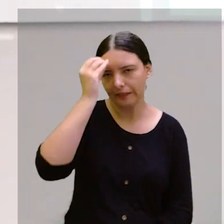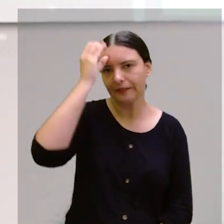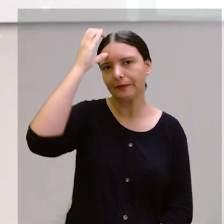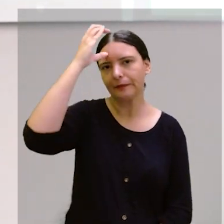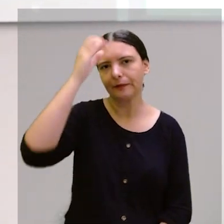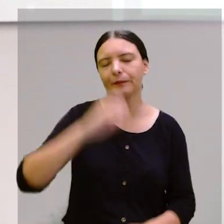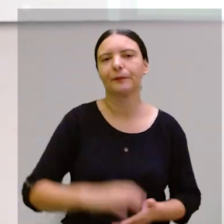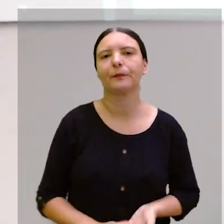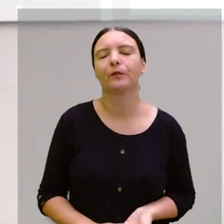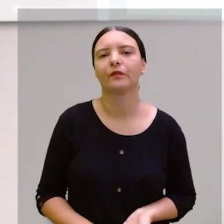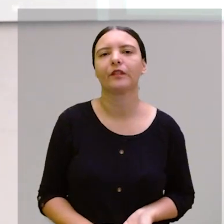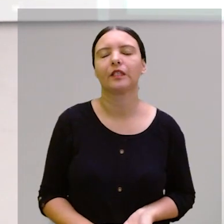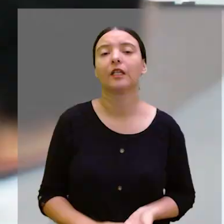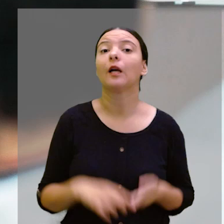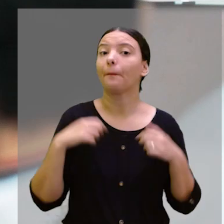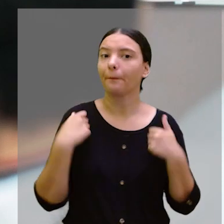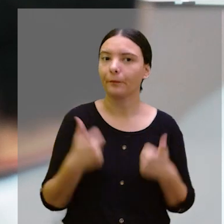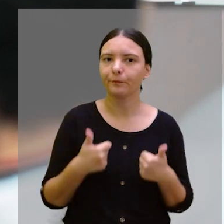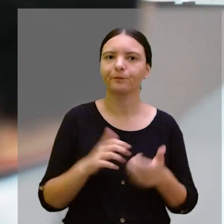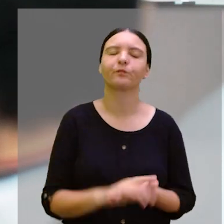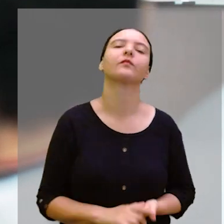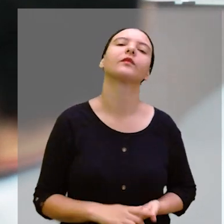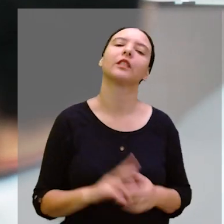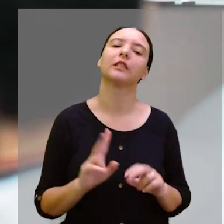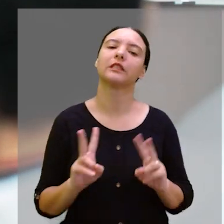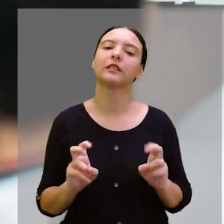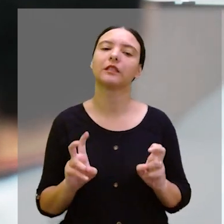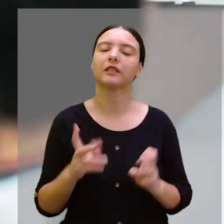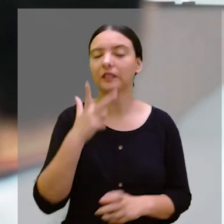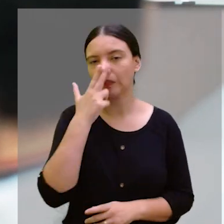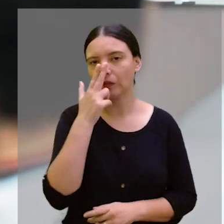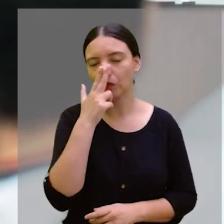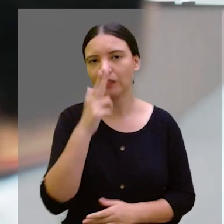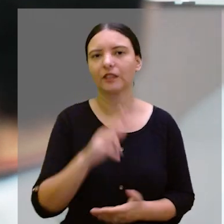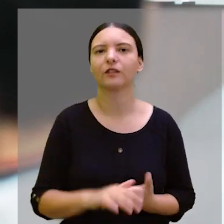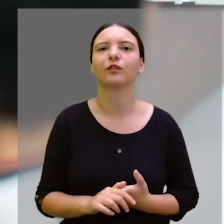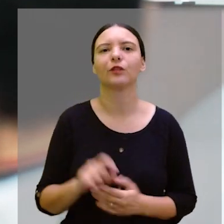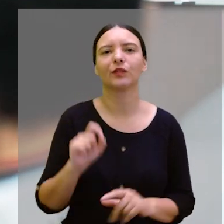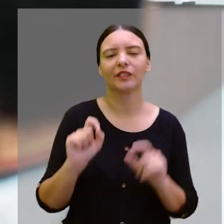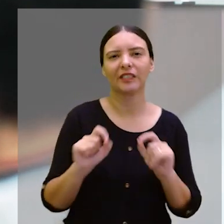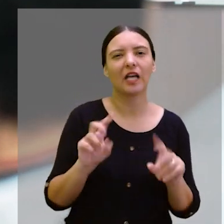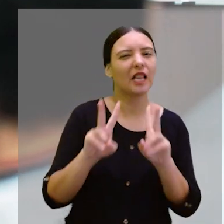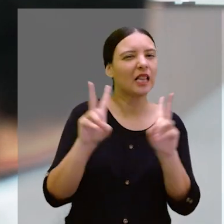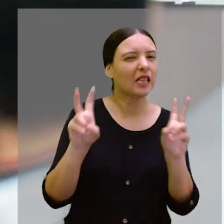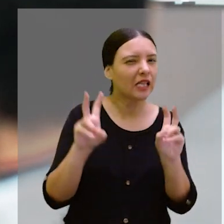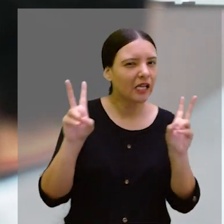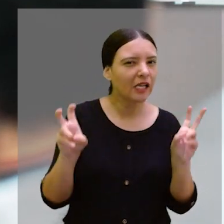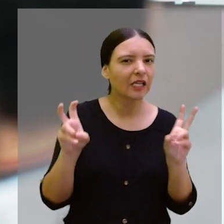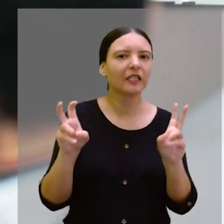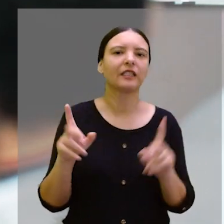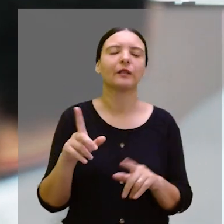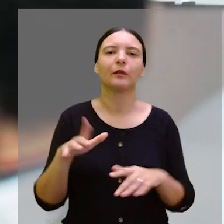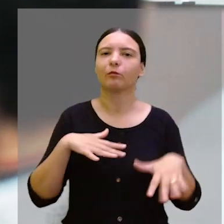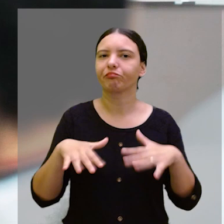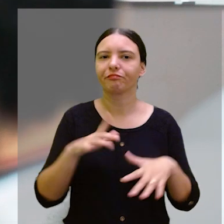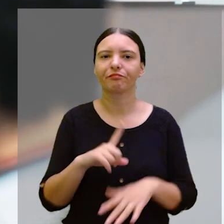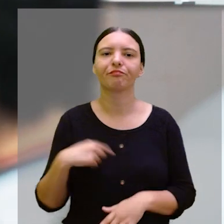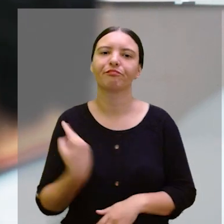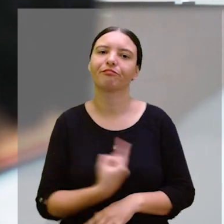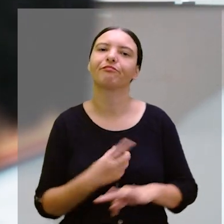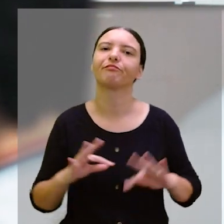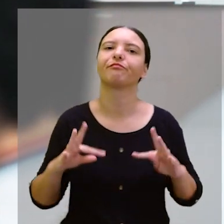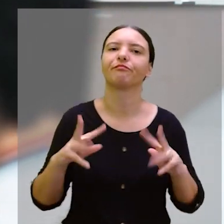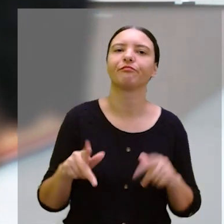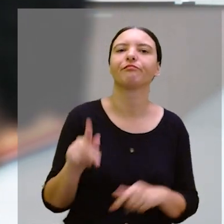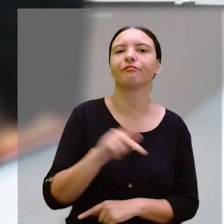mesmo. Bom, aí a gente chega a um tema que eu acho que é o grande tema hoje que mobiliza todos nós, né? Os